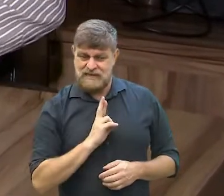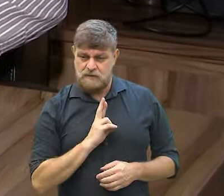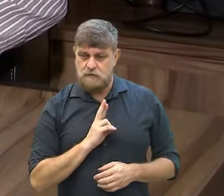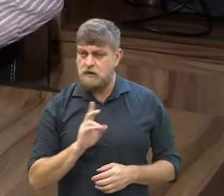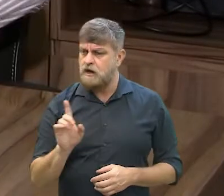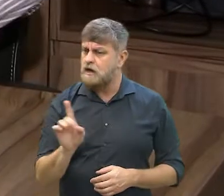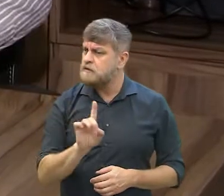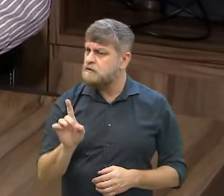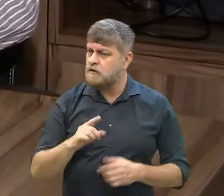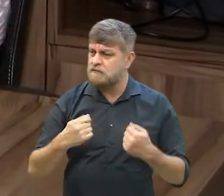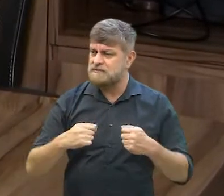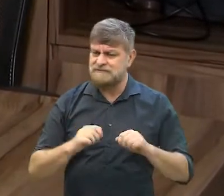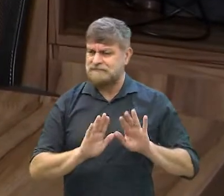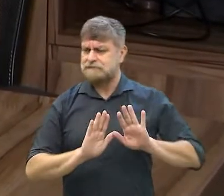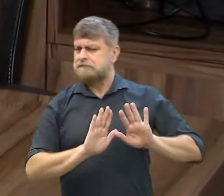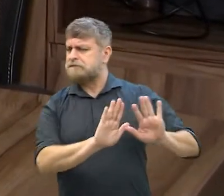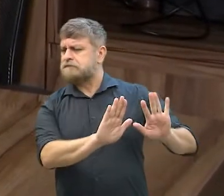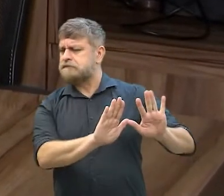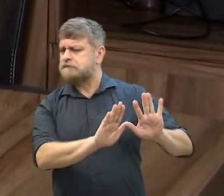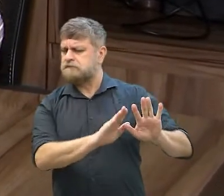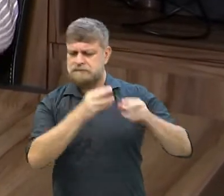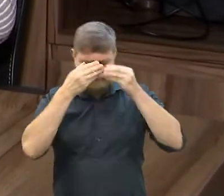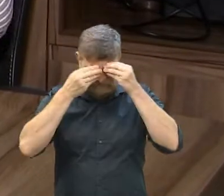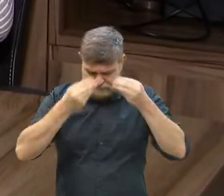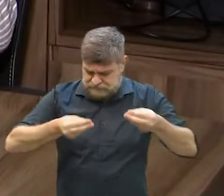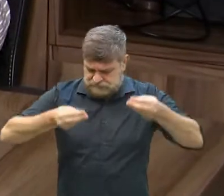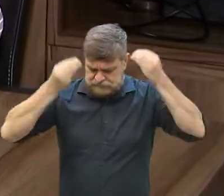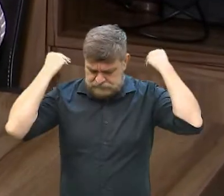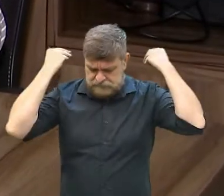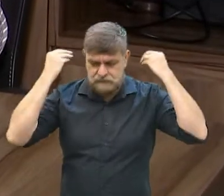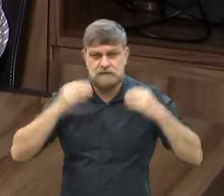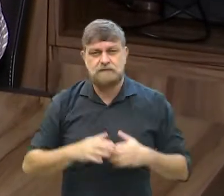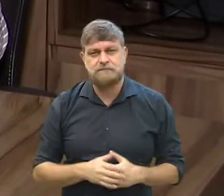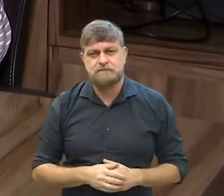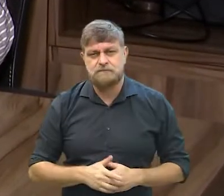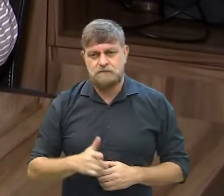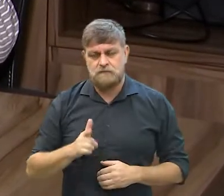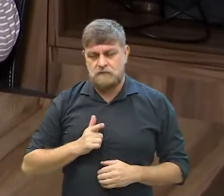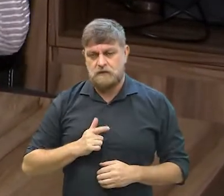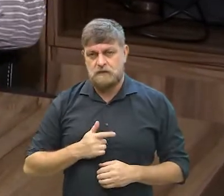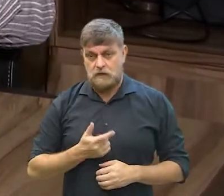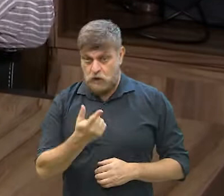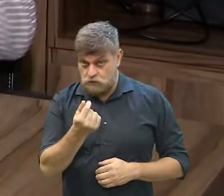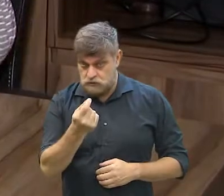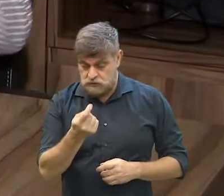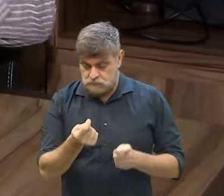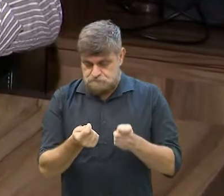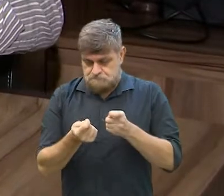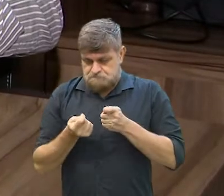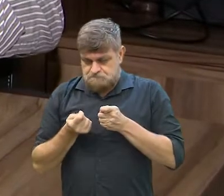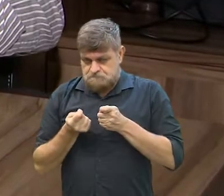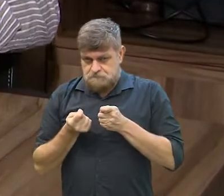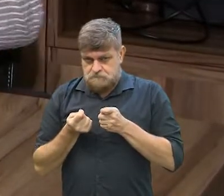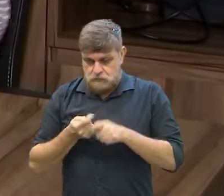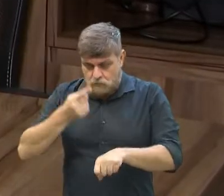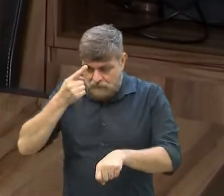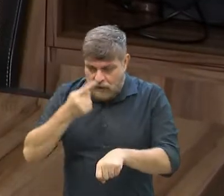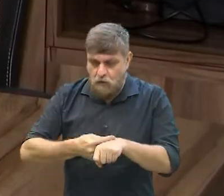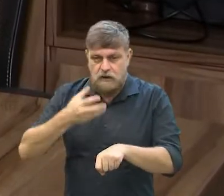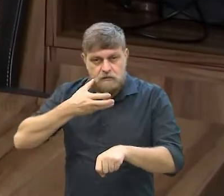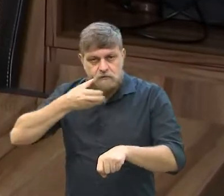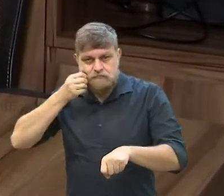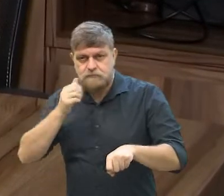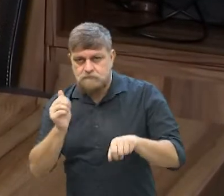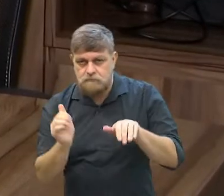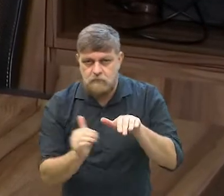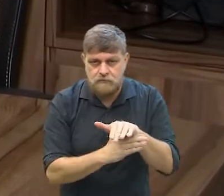resposta for não, então abandone isso e vai tentar manter esse recurso com você para reserva emergencial